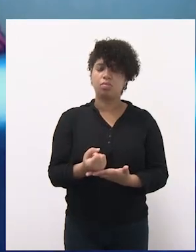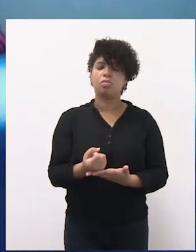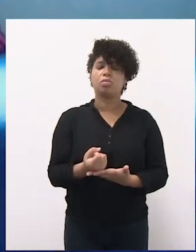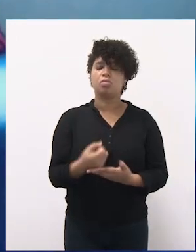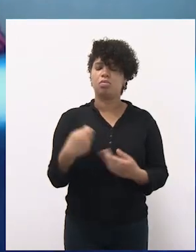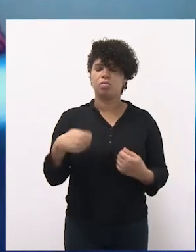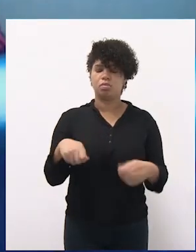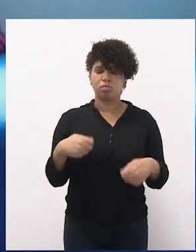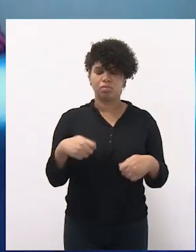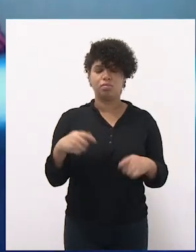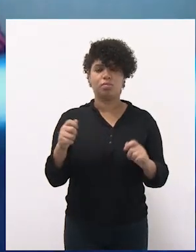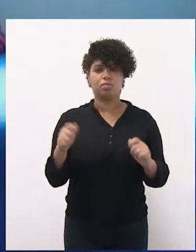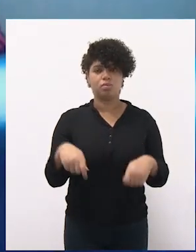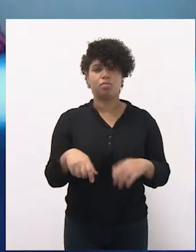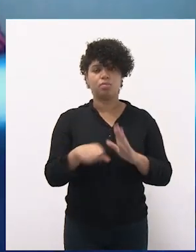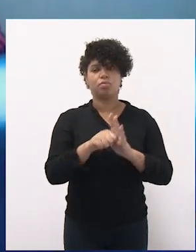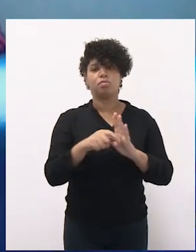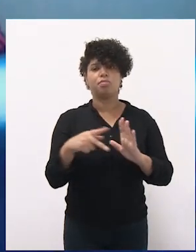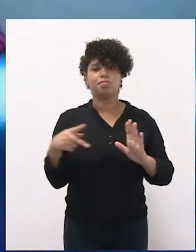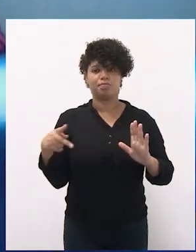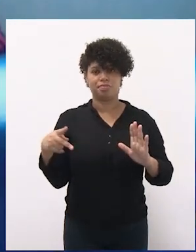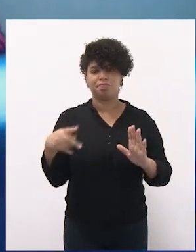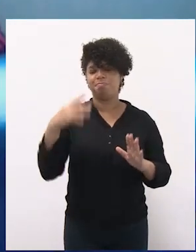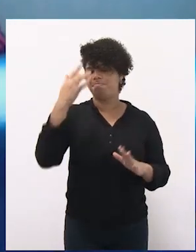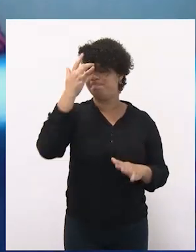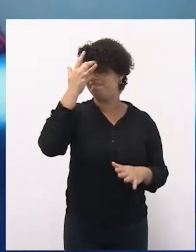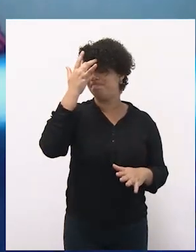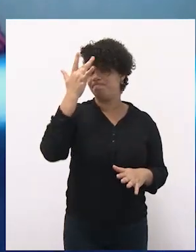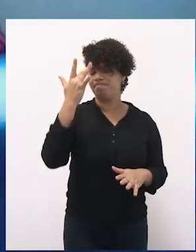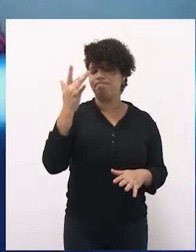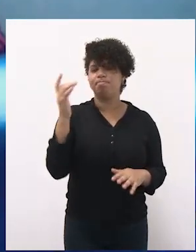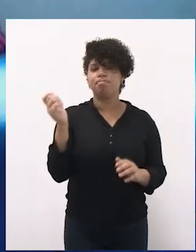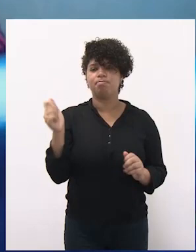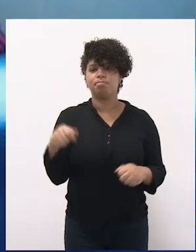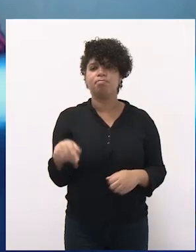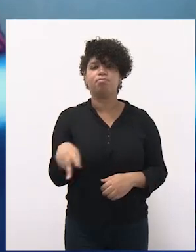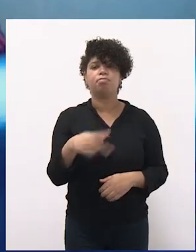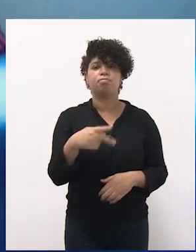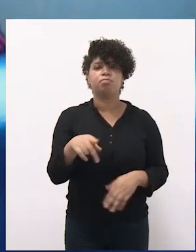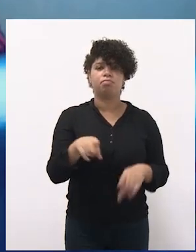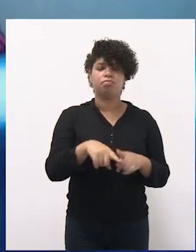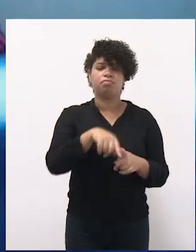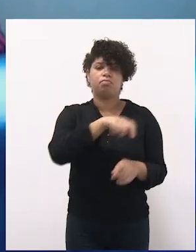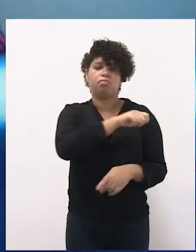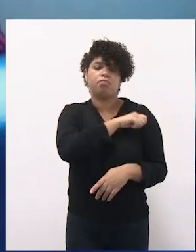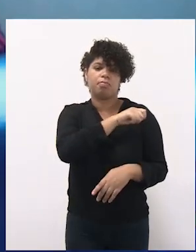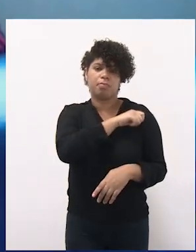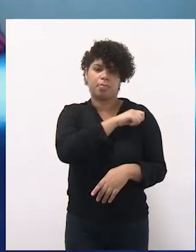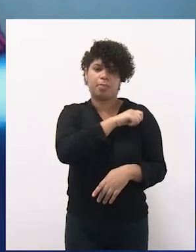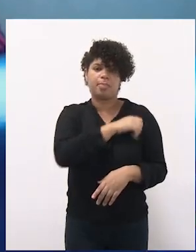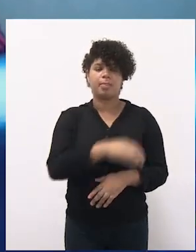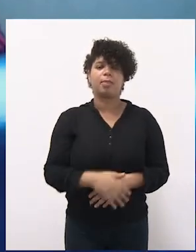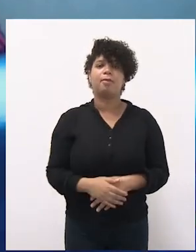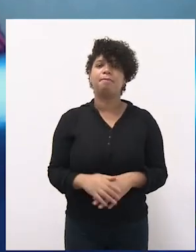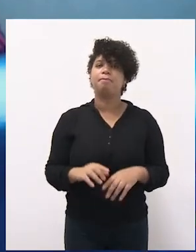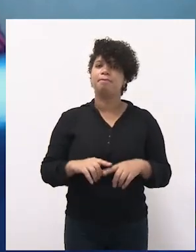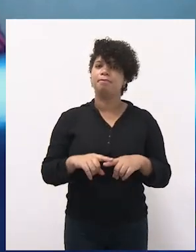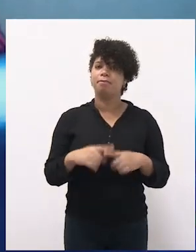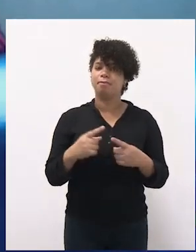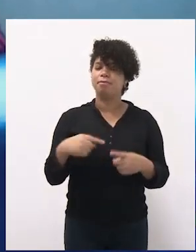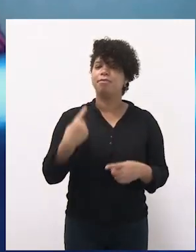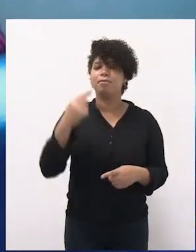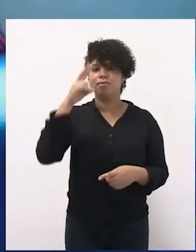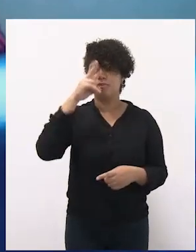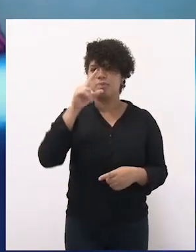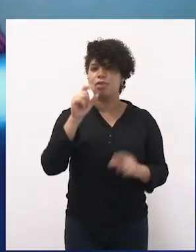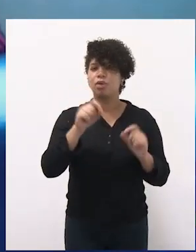para baixar o aplicativo. Facilita muito, tanto para o professor quanto para o aluno, mas, claro, a gente sempre tem que